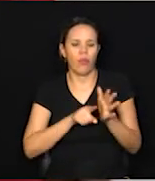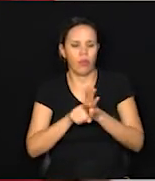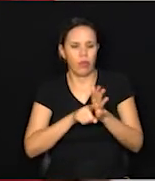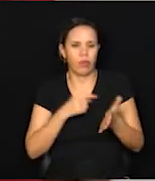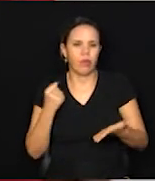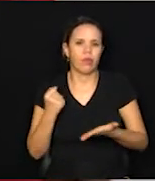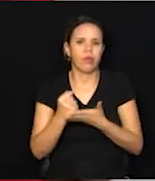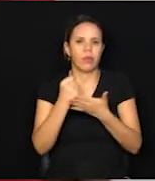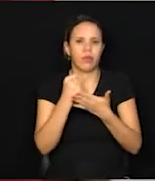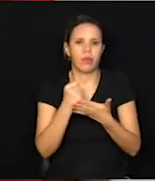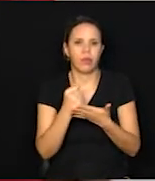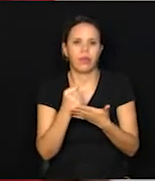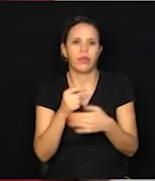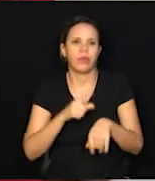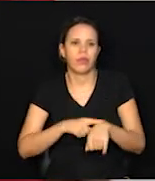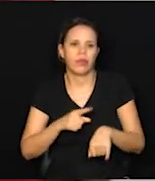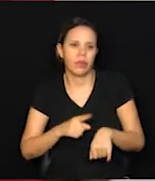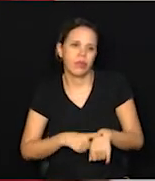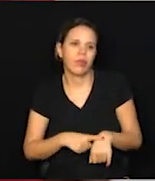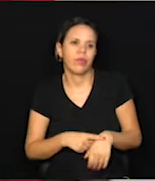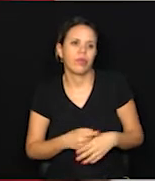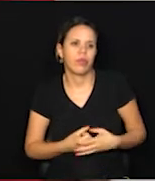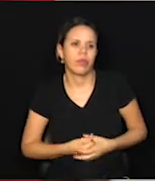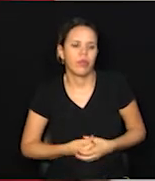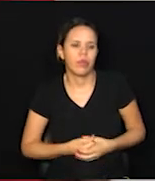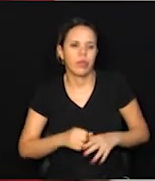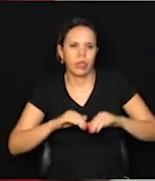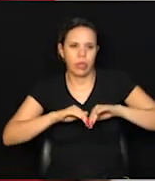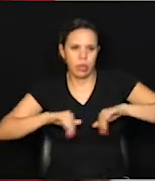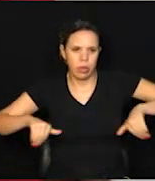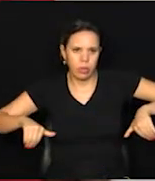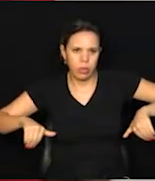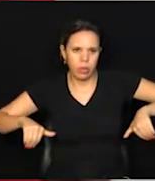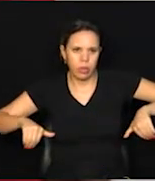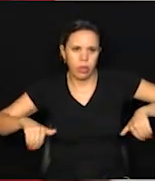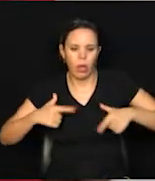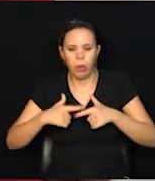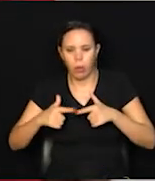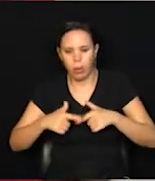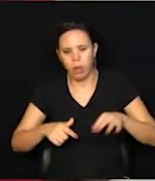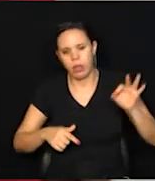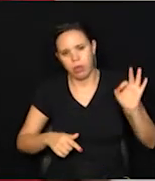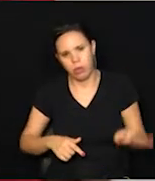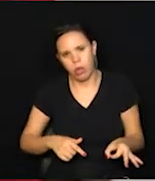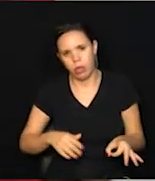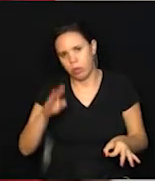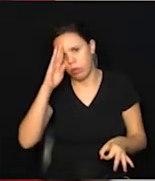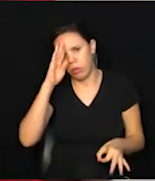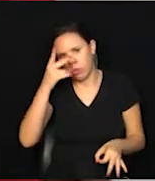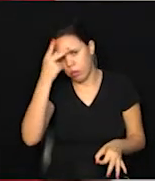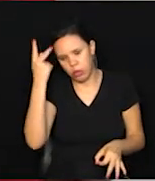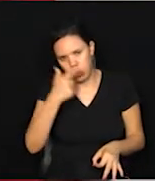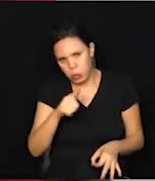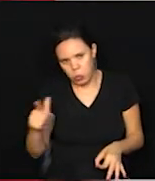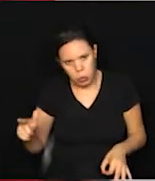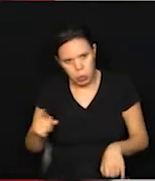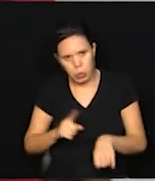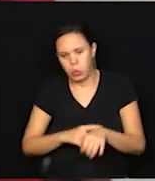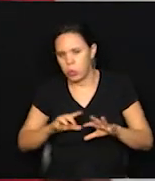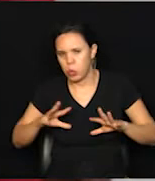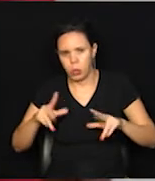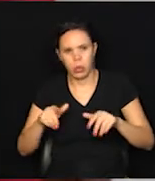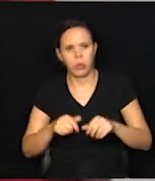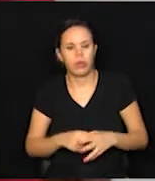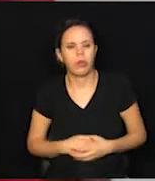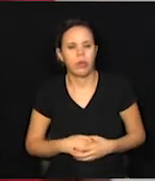ajuda muito no momento de separar o joio do trigo, principalmente para quem não está com aquele tempo todo de